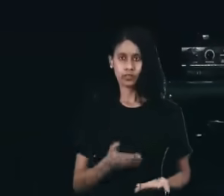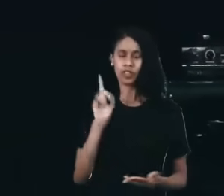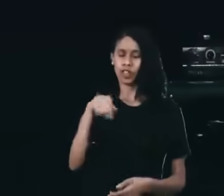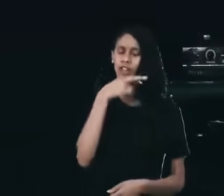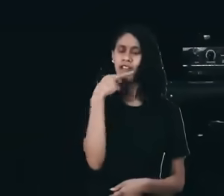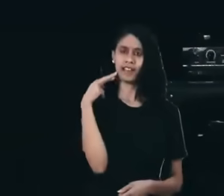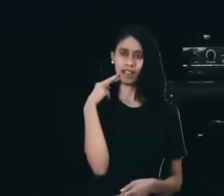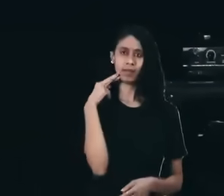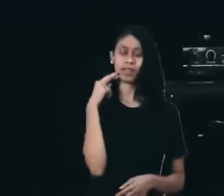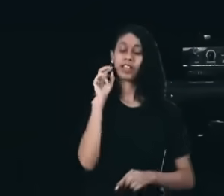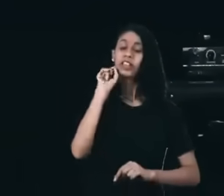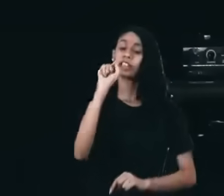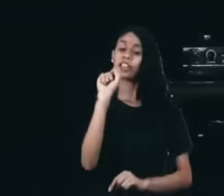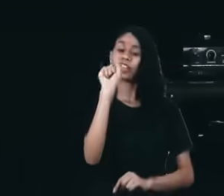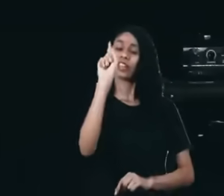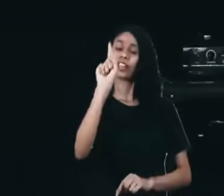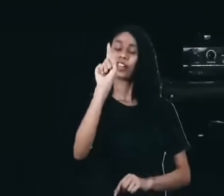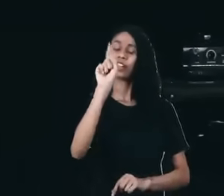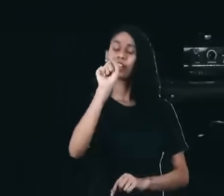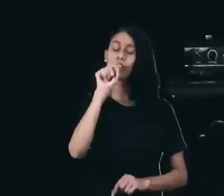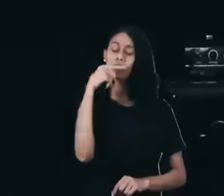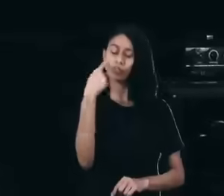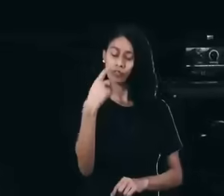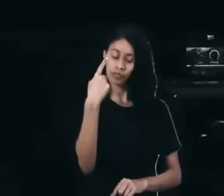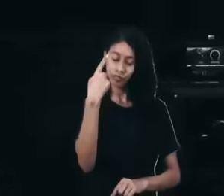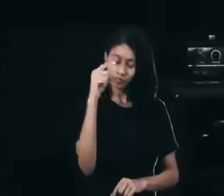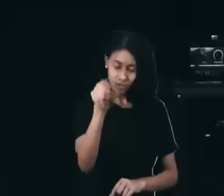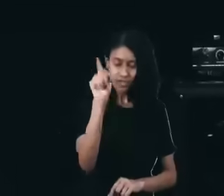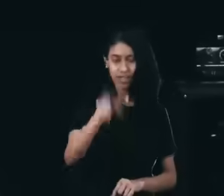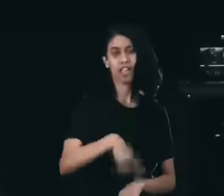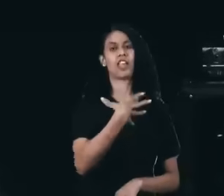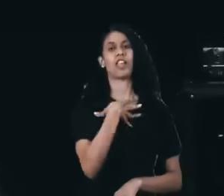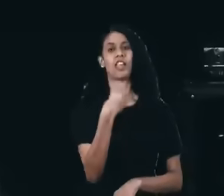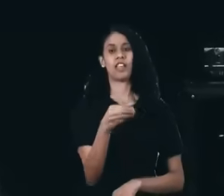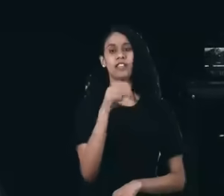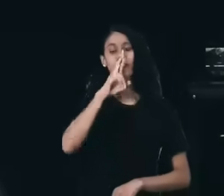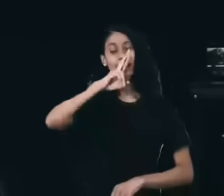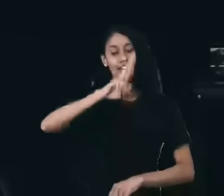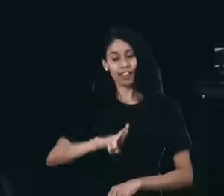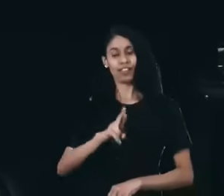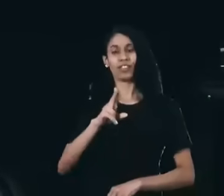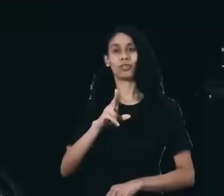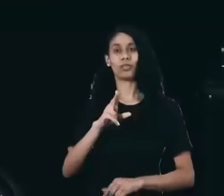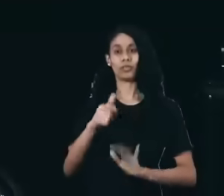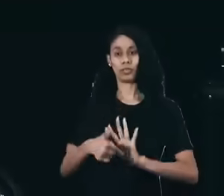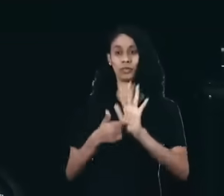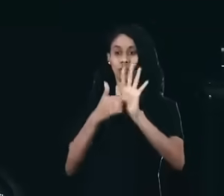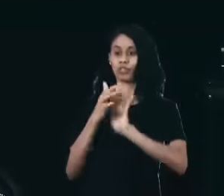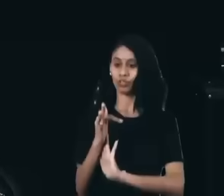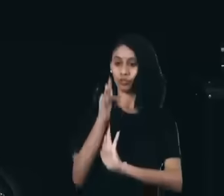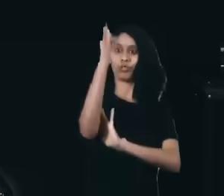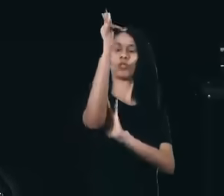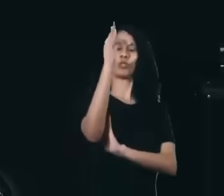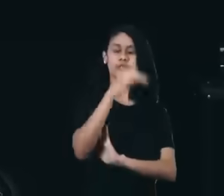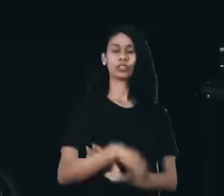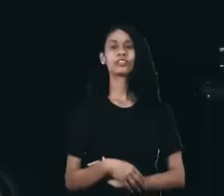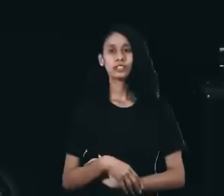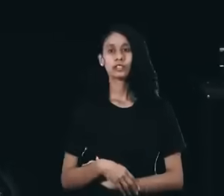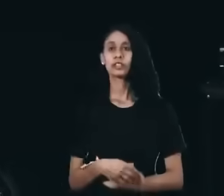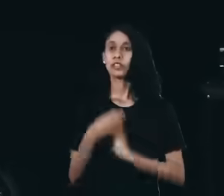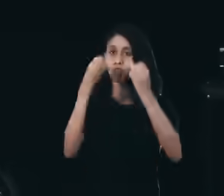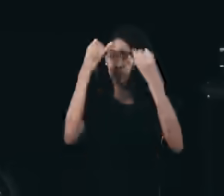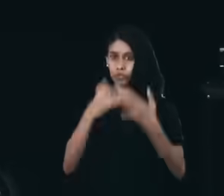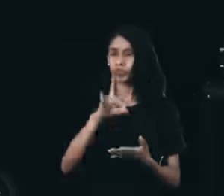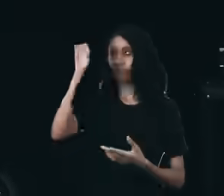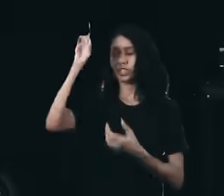Rebeca, de quem você é filha, era a resposta que garantia a ela o seu destino profético? Deixa eu te dizer algo que Deus